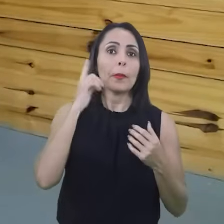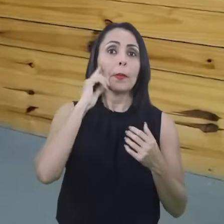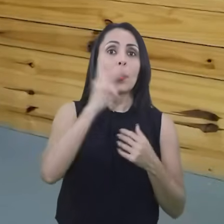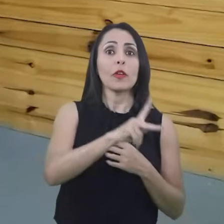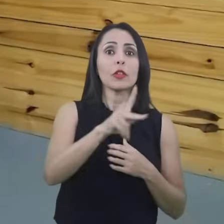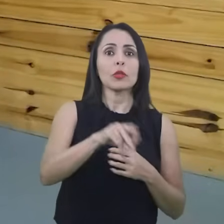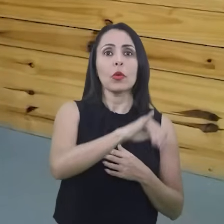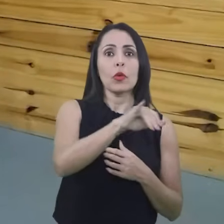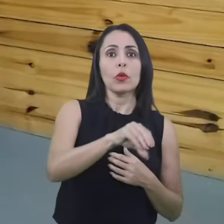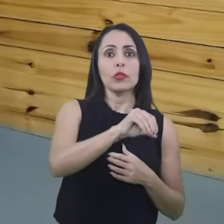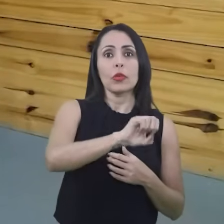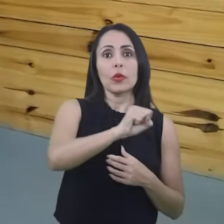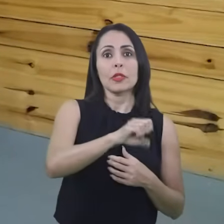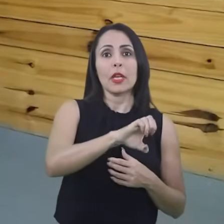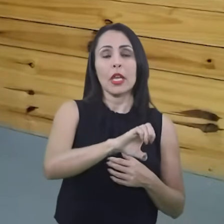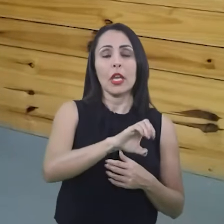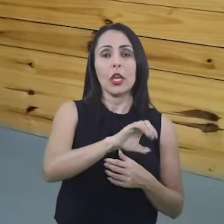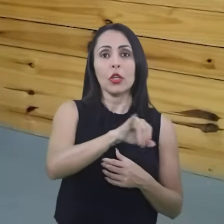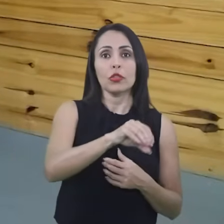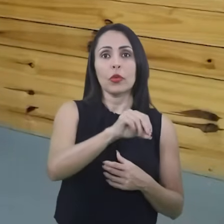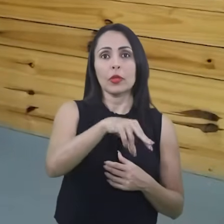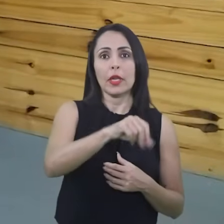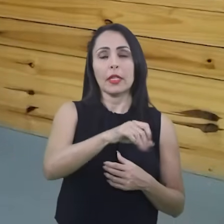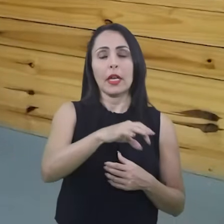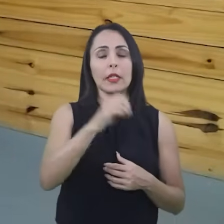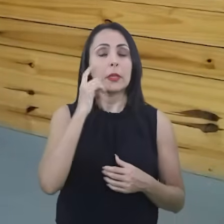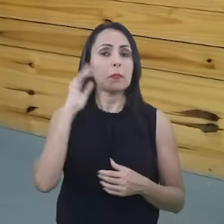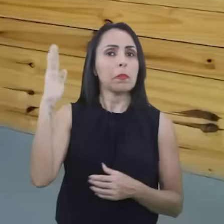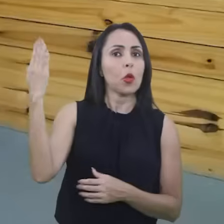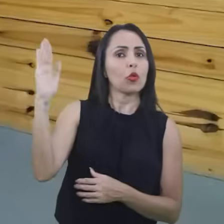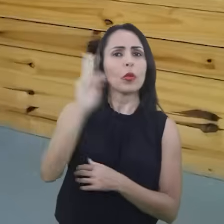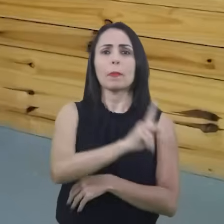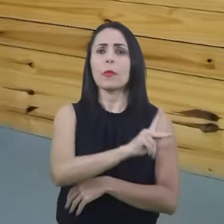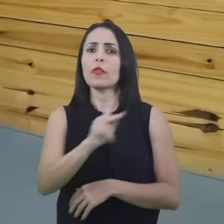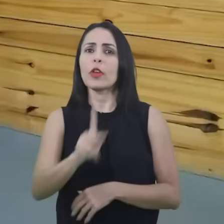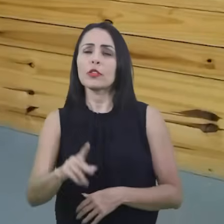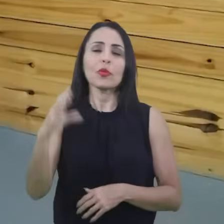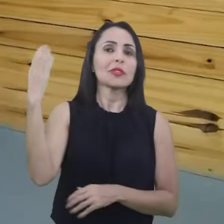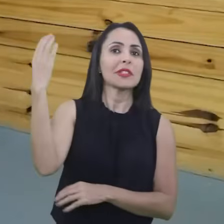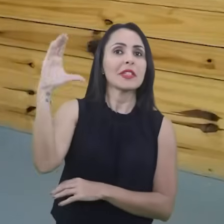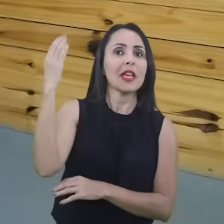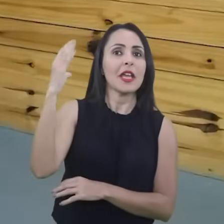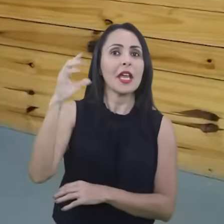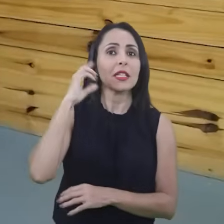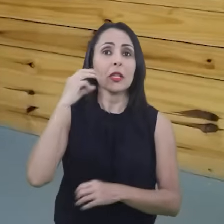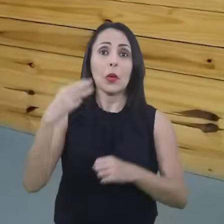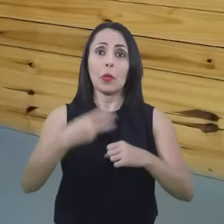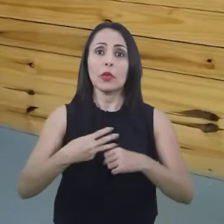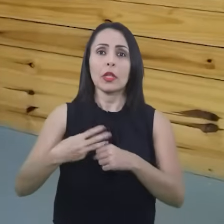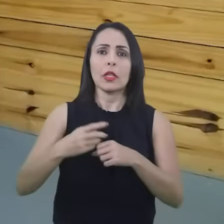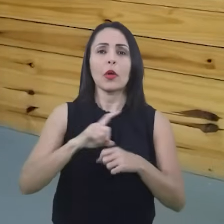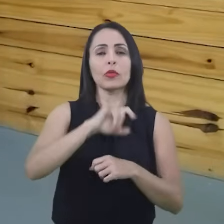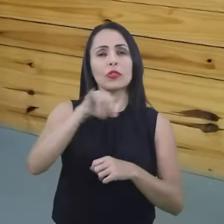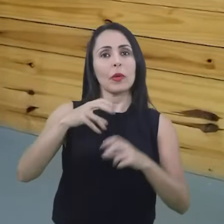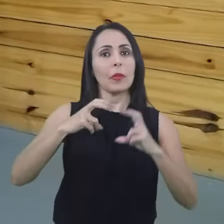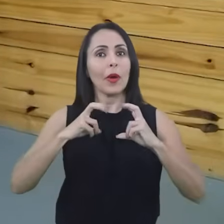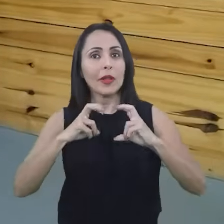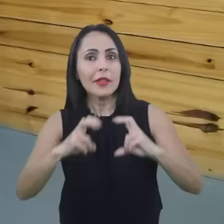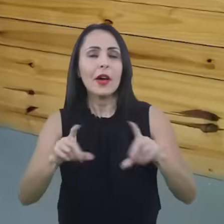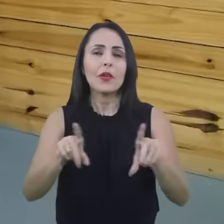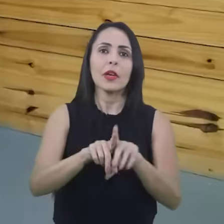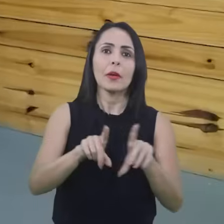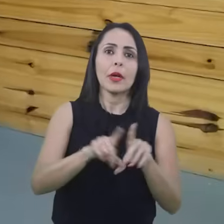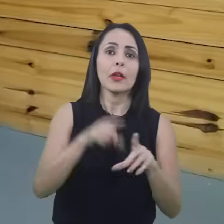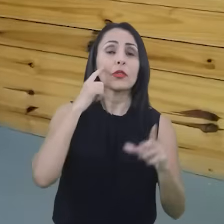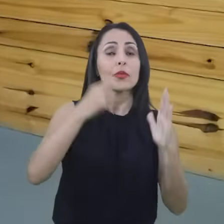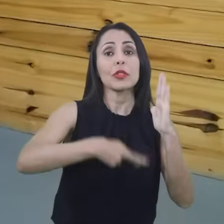sou professor de Biologia da Rede Estadual de Pernambuco, sou professor de Ciências da Rede Municipal de Jaboatão dos Guararapes e também